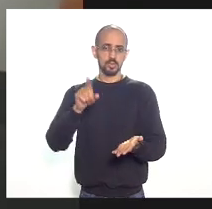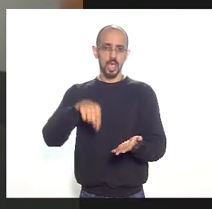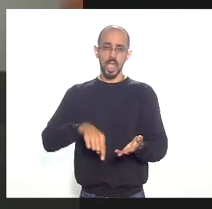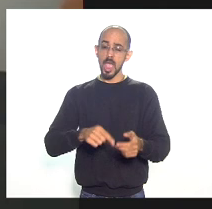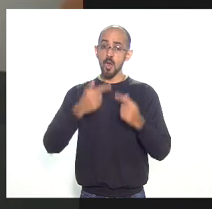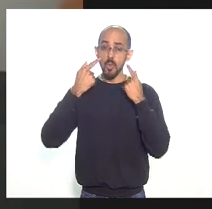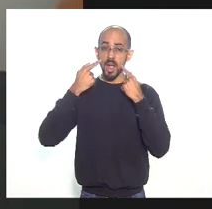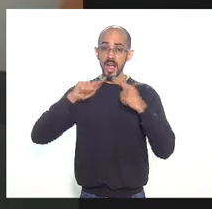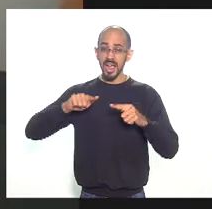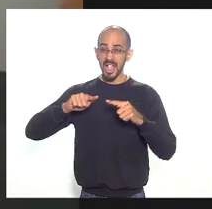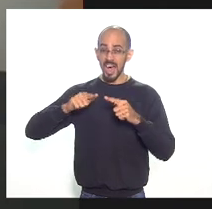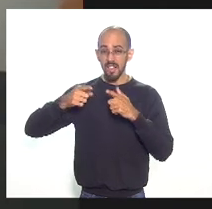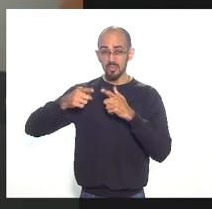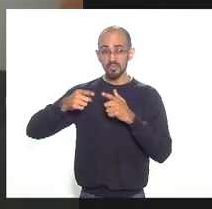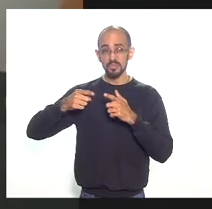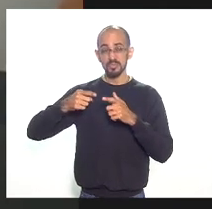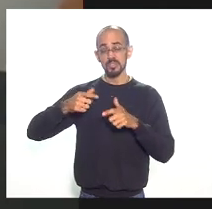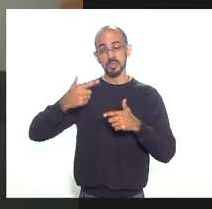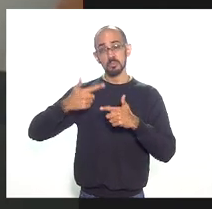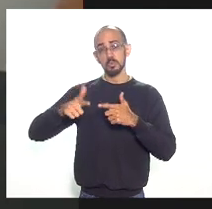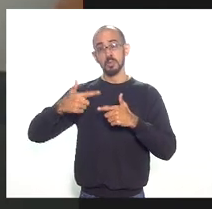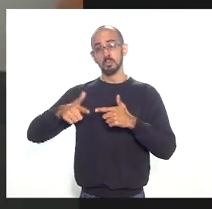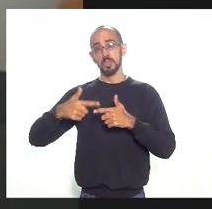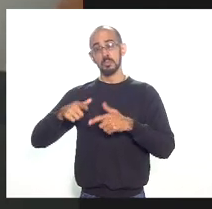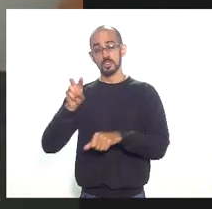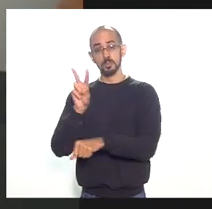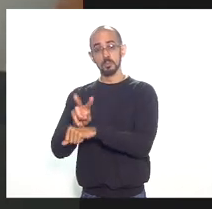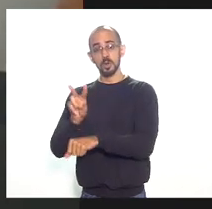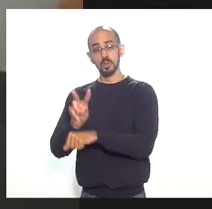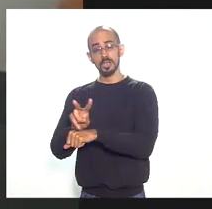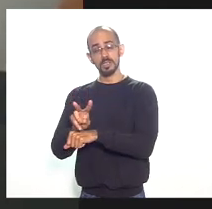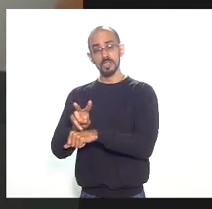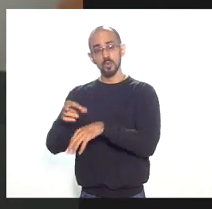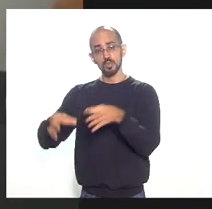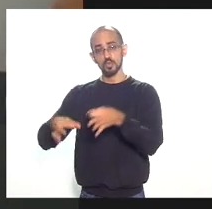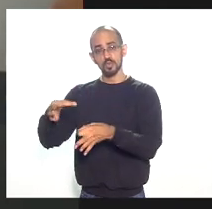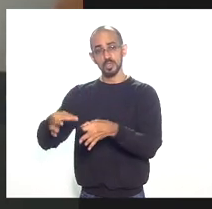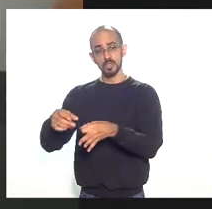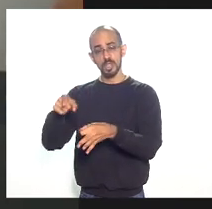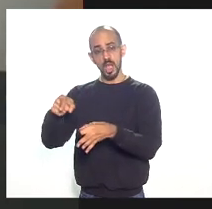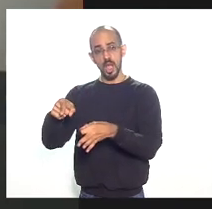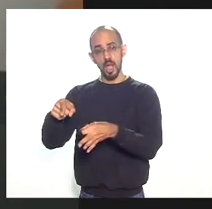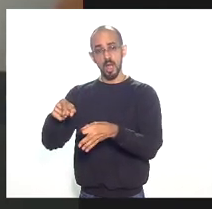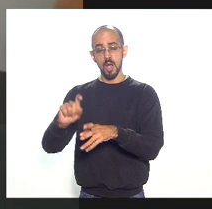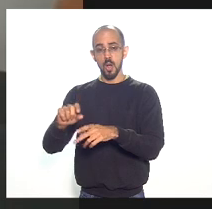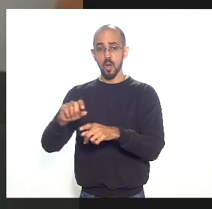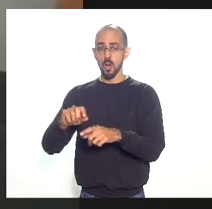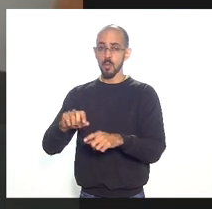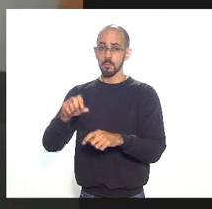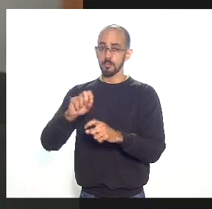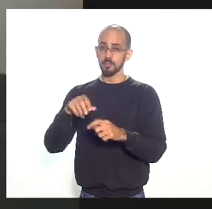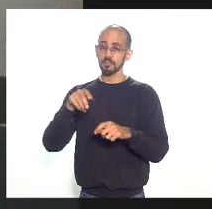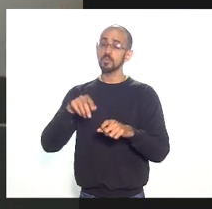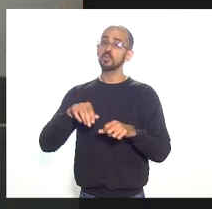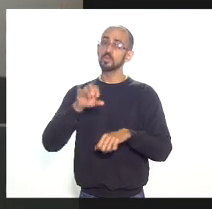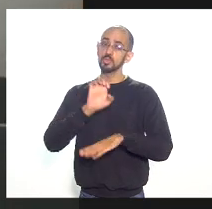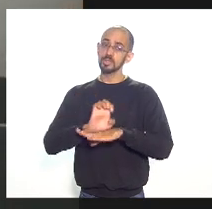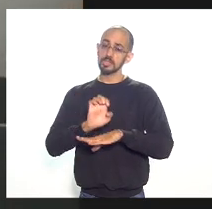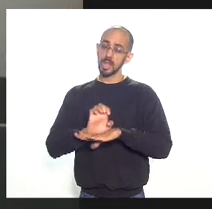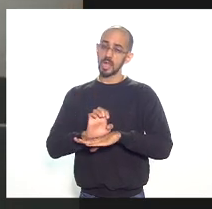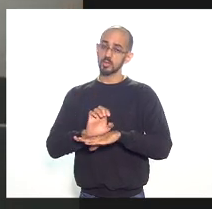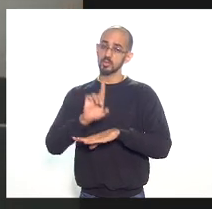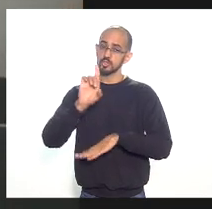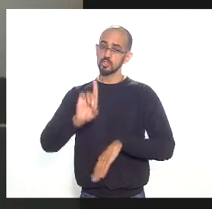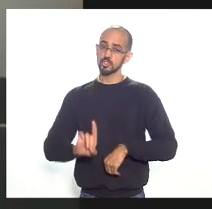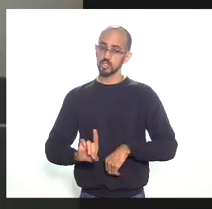atentado ao sistema de proteção judicial efetiva, elemento essencial do Estado de Direito.